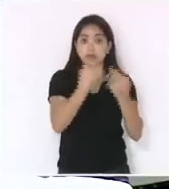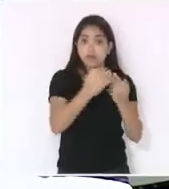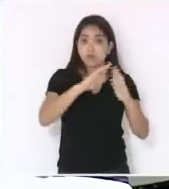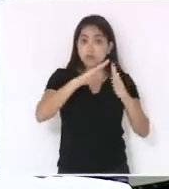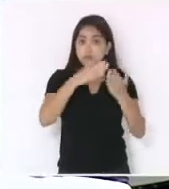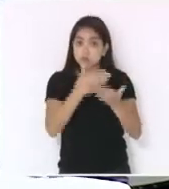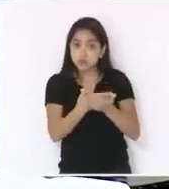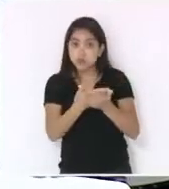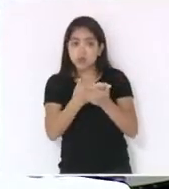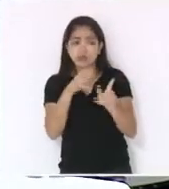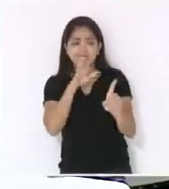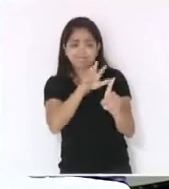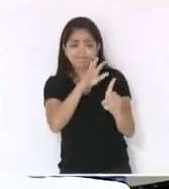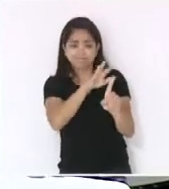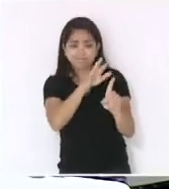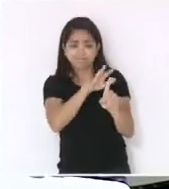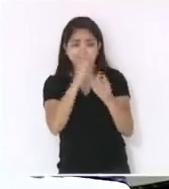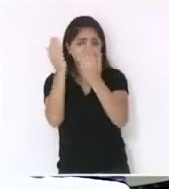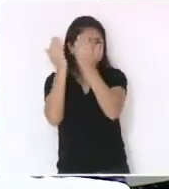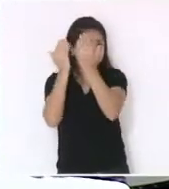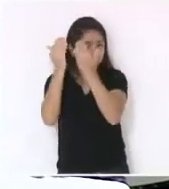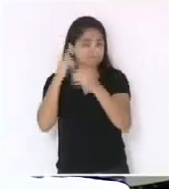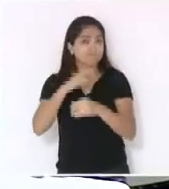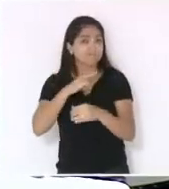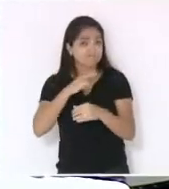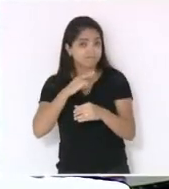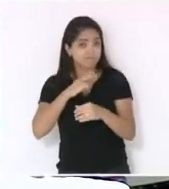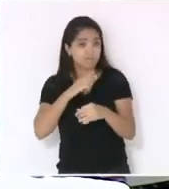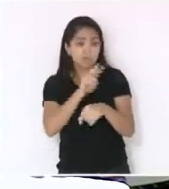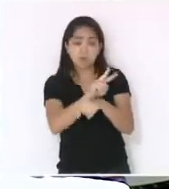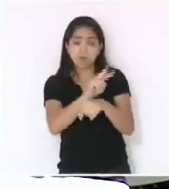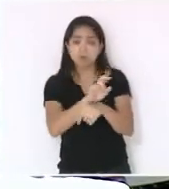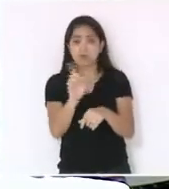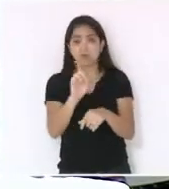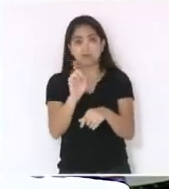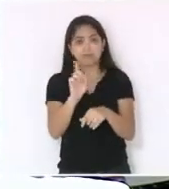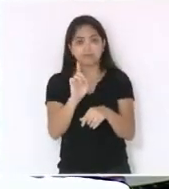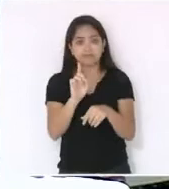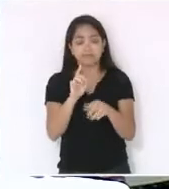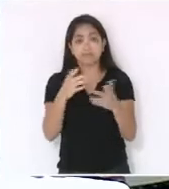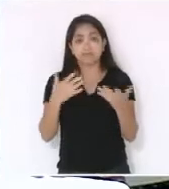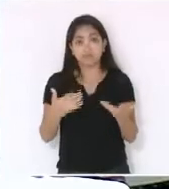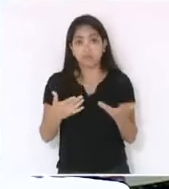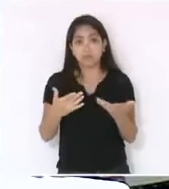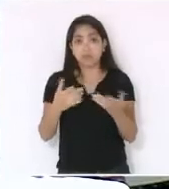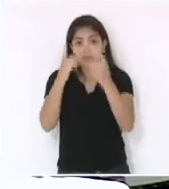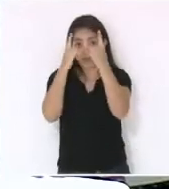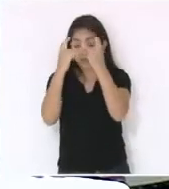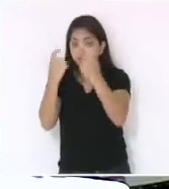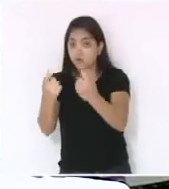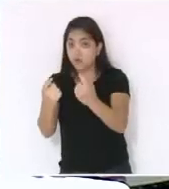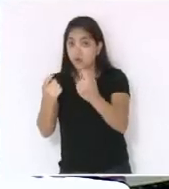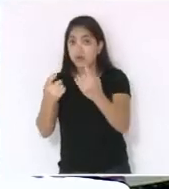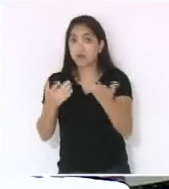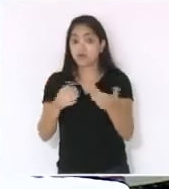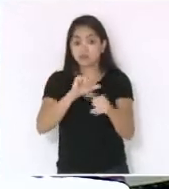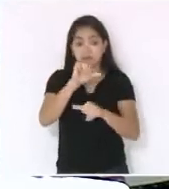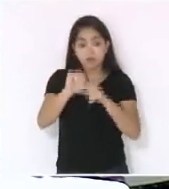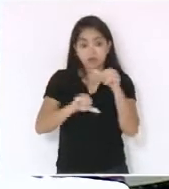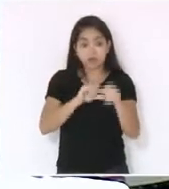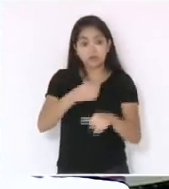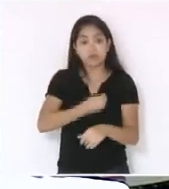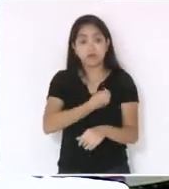torturam física e psicologicamente ao invés de protegê-las. Ações de violências que podem mudar um destino,